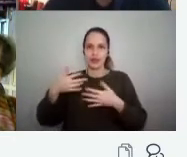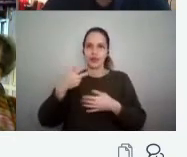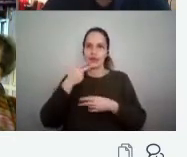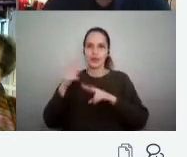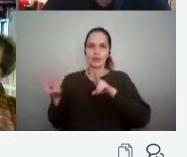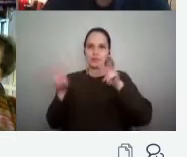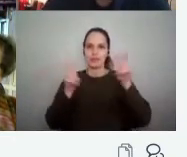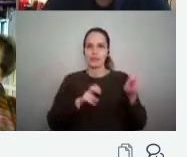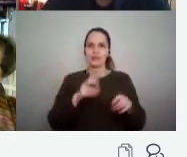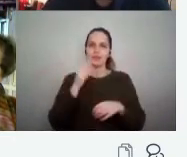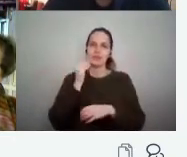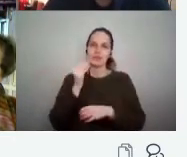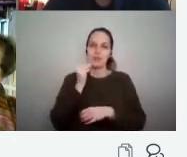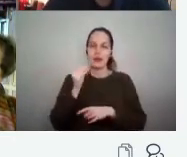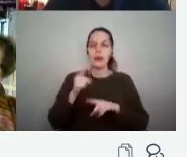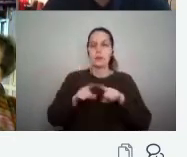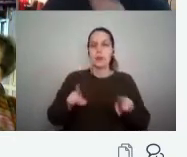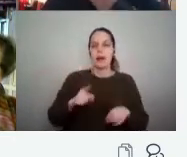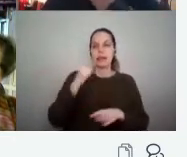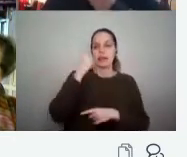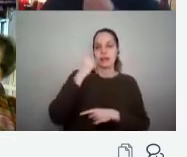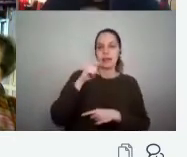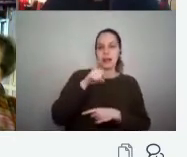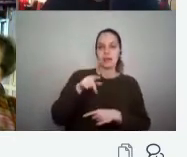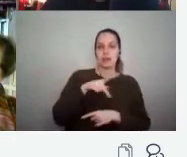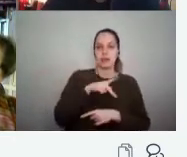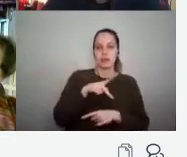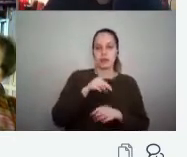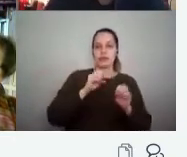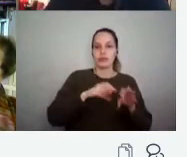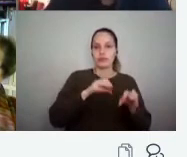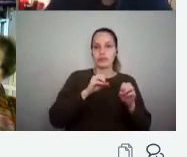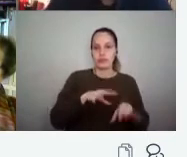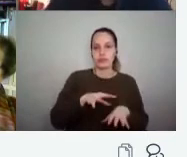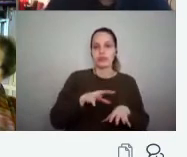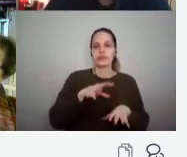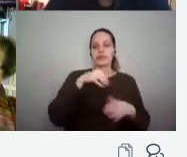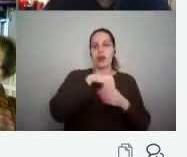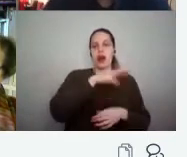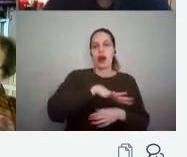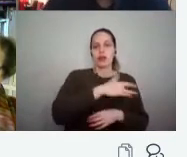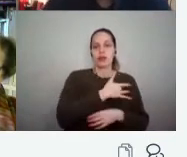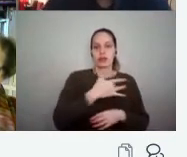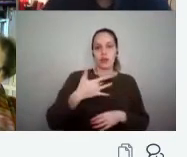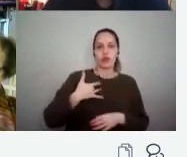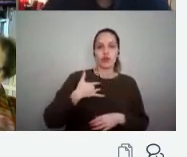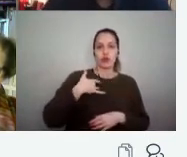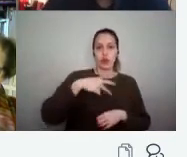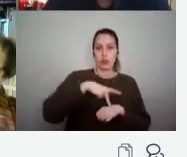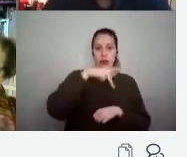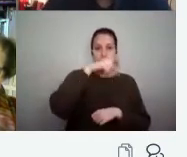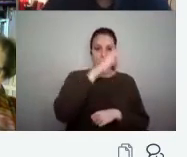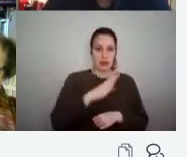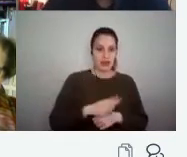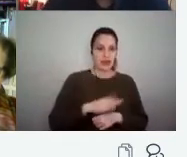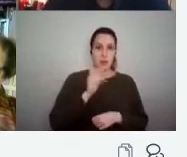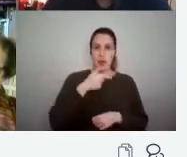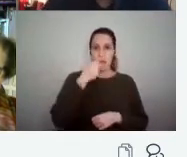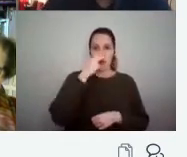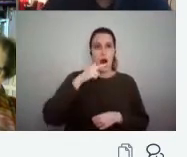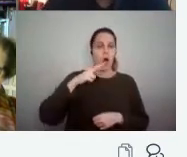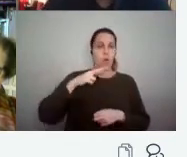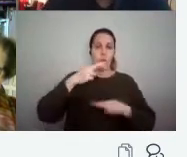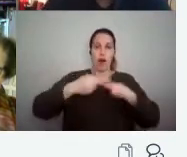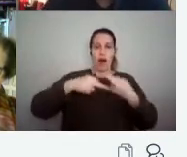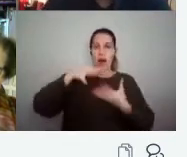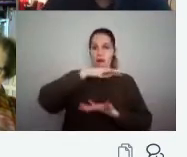frase, mas ser docente em saúde em um país como o nosso é um ato revolucionário diário. E esse desalinho